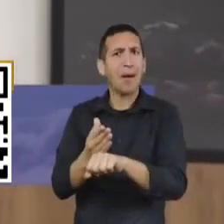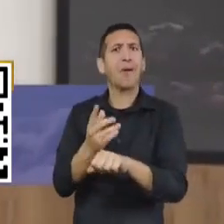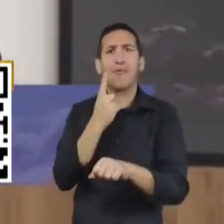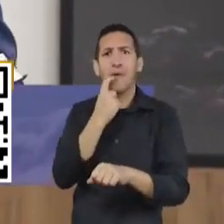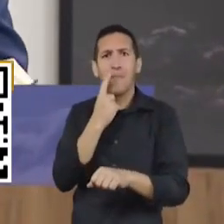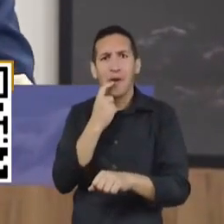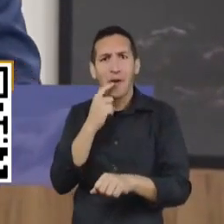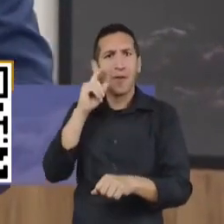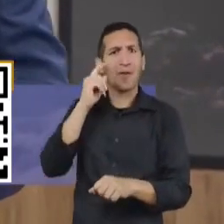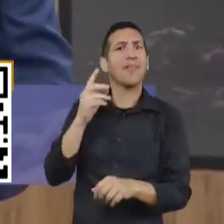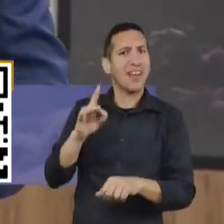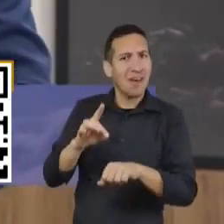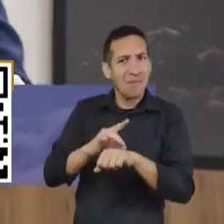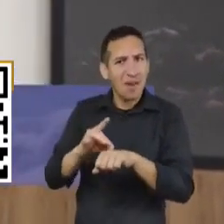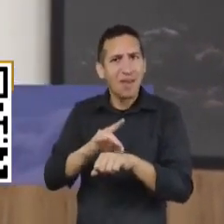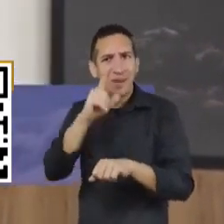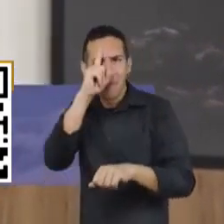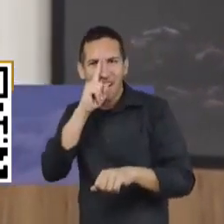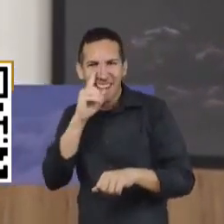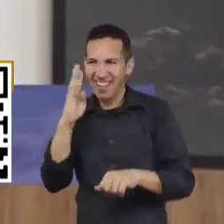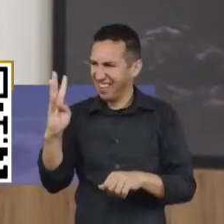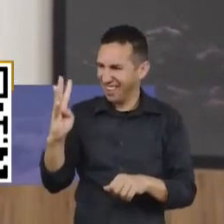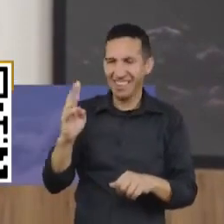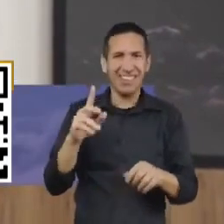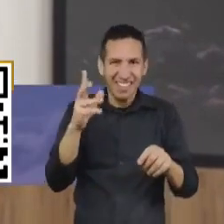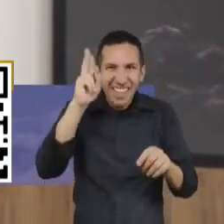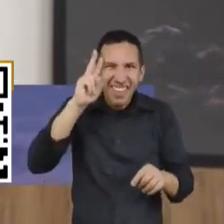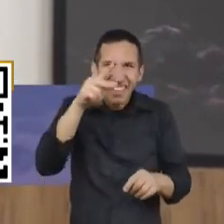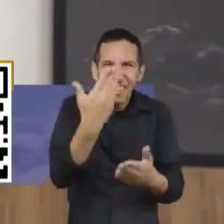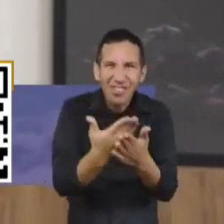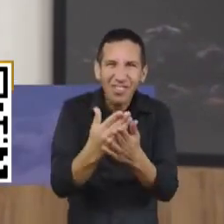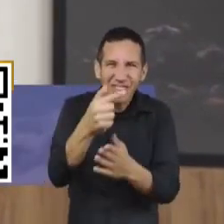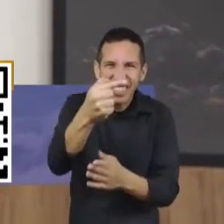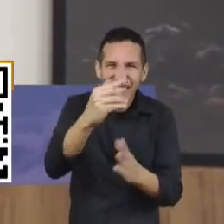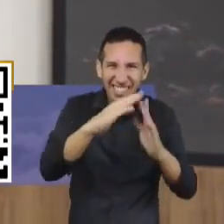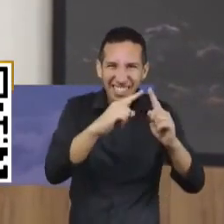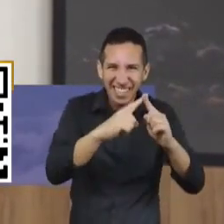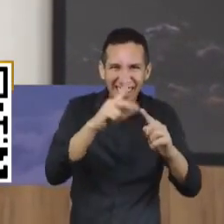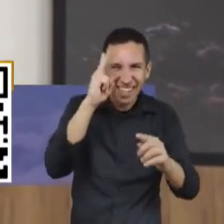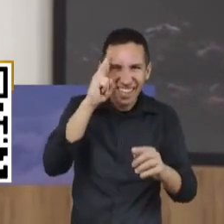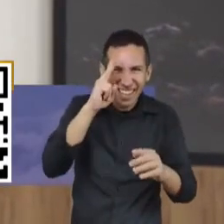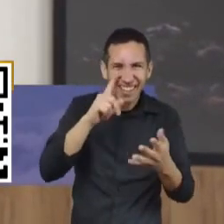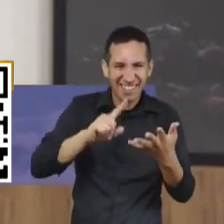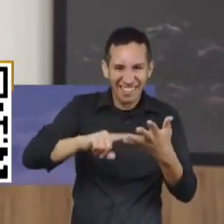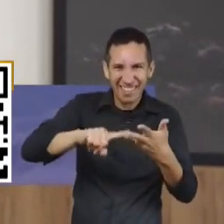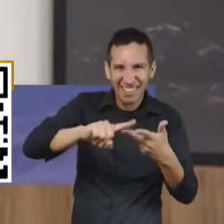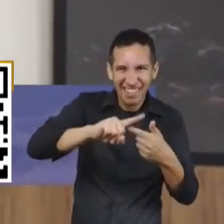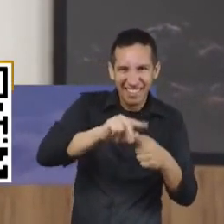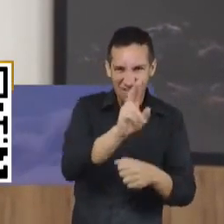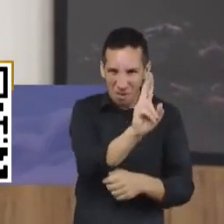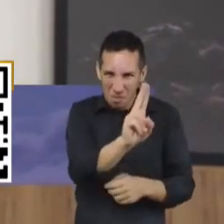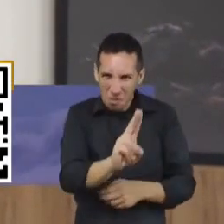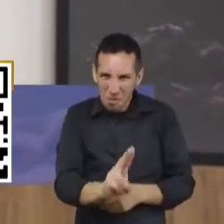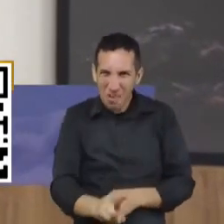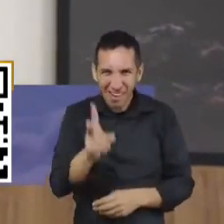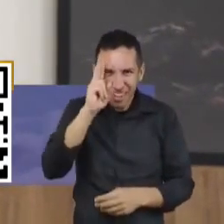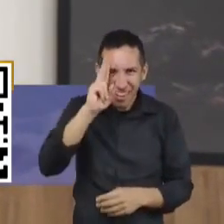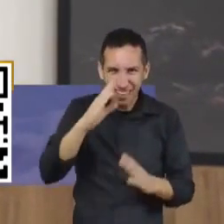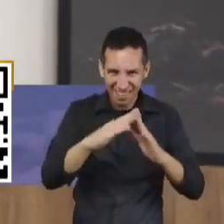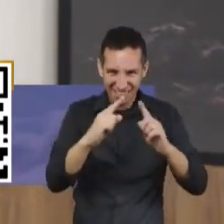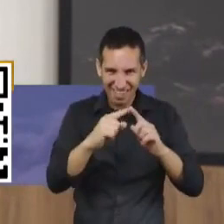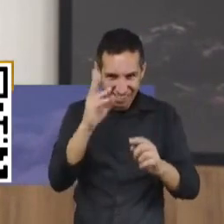com as sete igrejas Nós estudamos aqui sobre as sete igreja você lembra Éfeso Esmirna pérgamo tiatira sardes